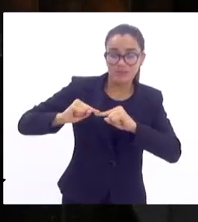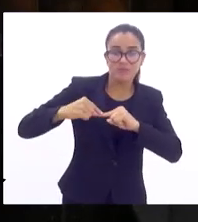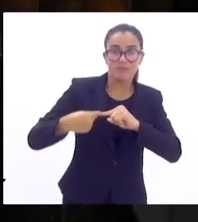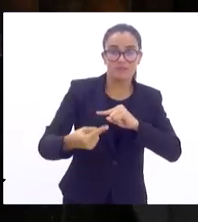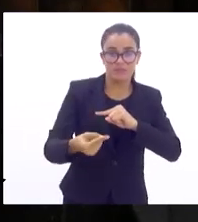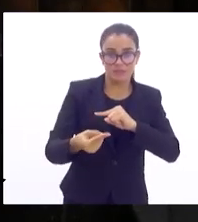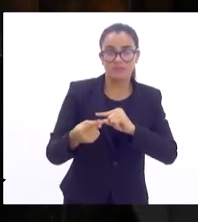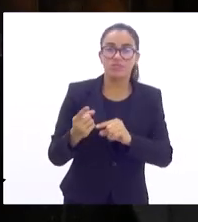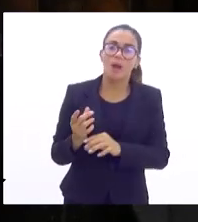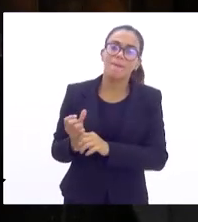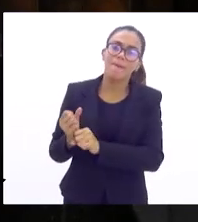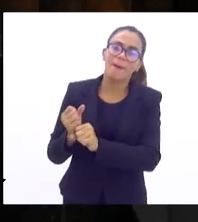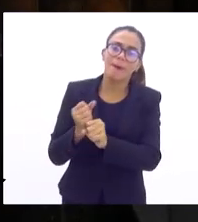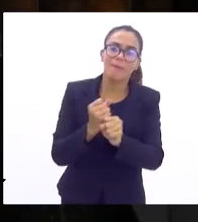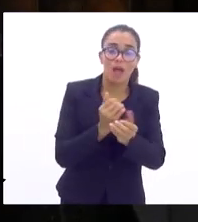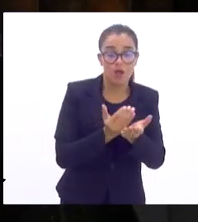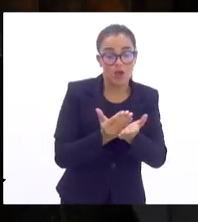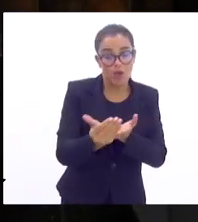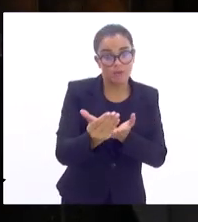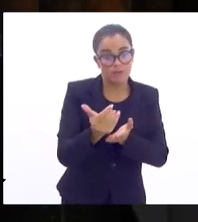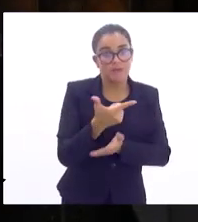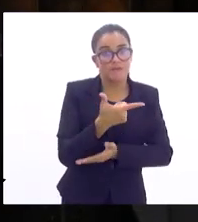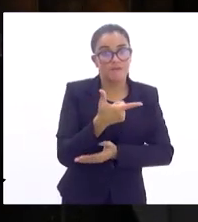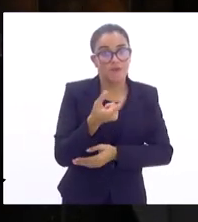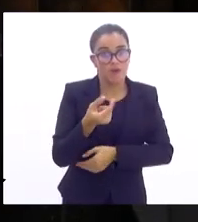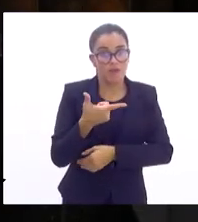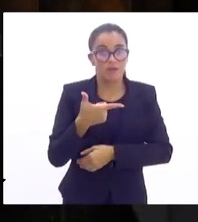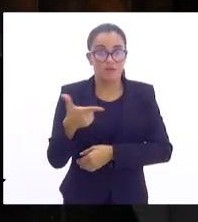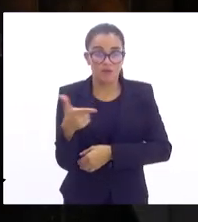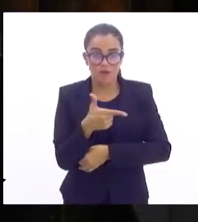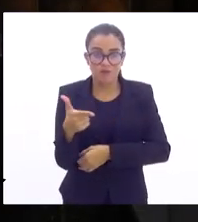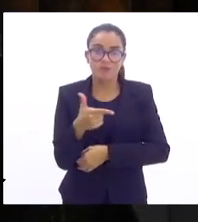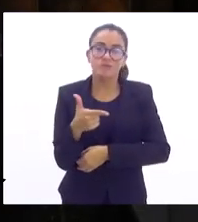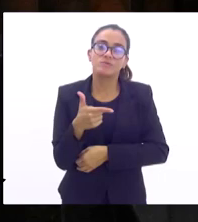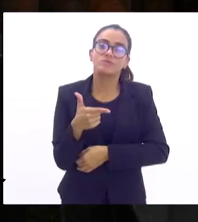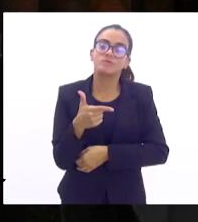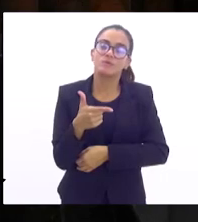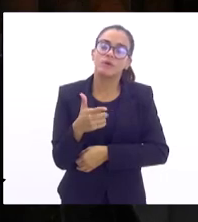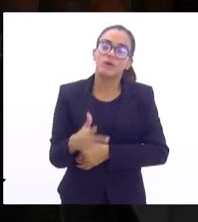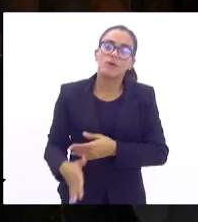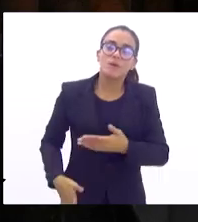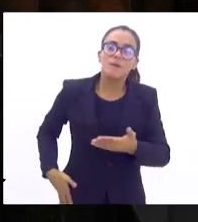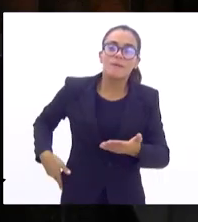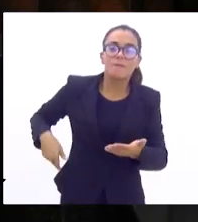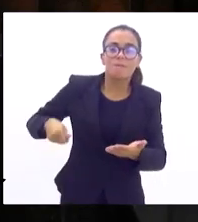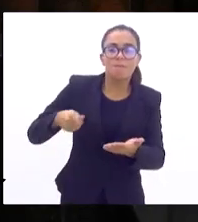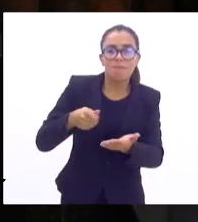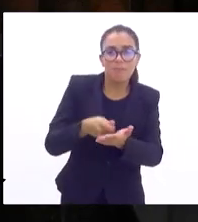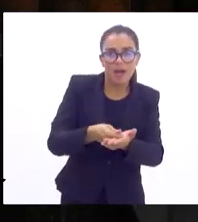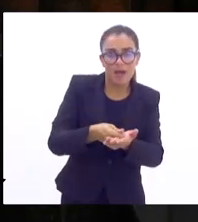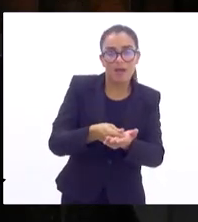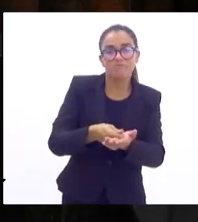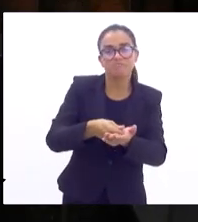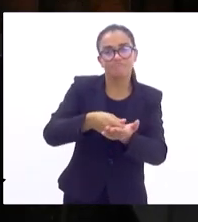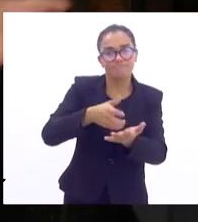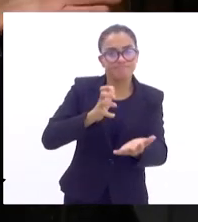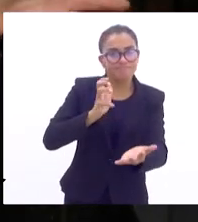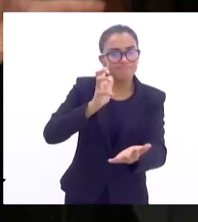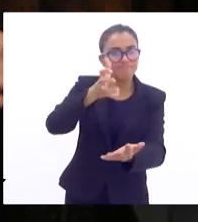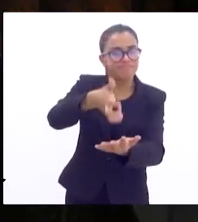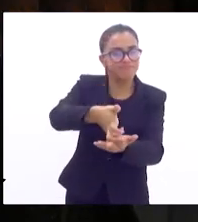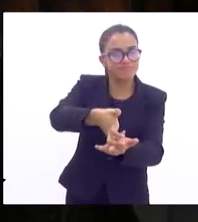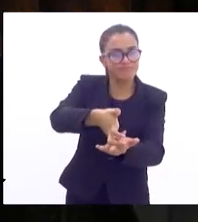contados a partir de 22 possa fazer o pagamento da dívida de forma integral